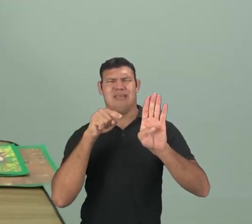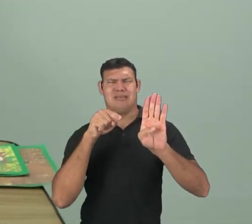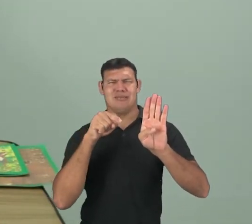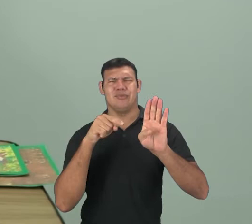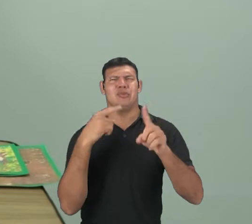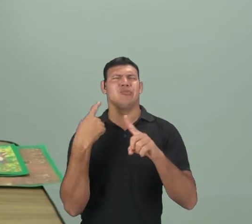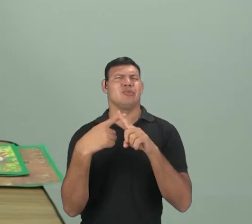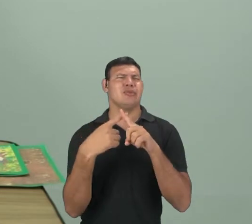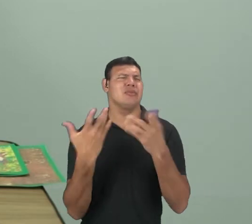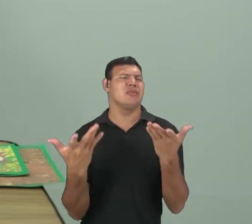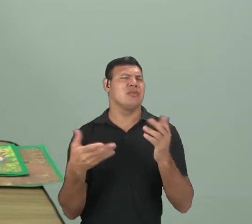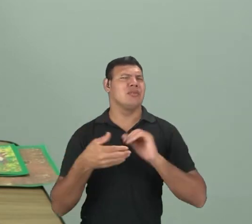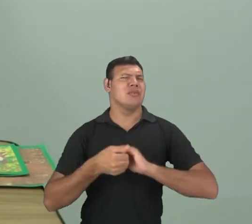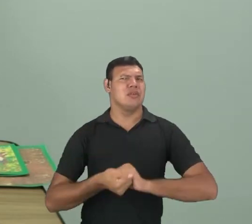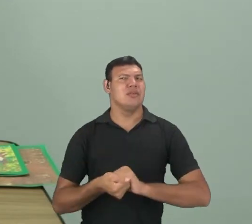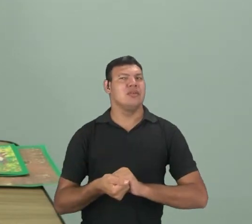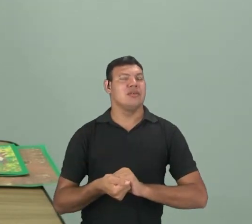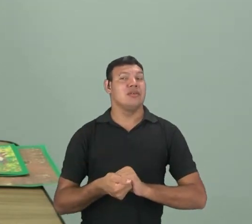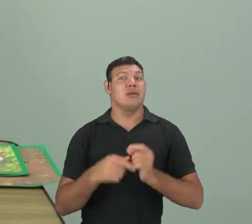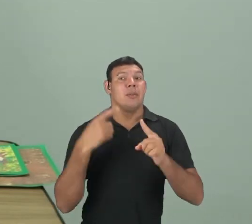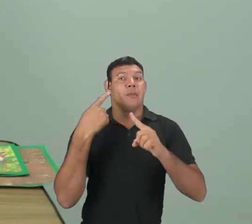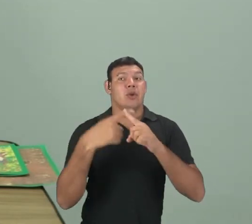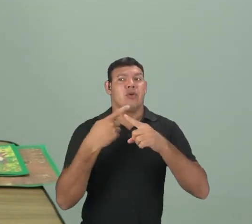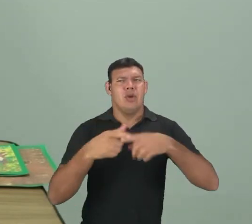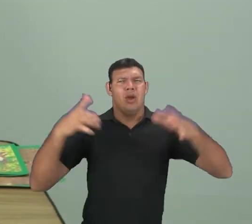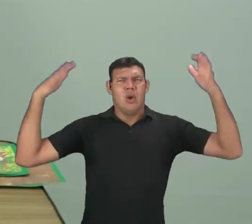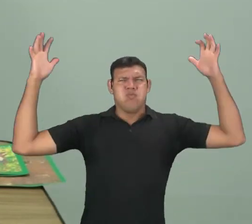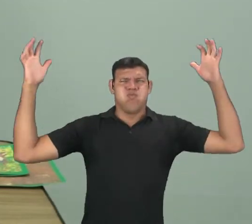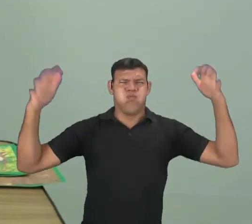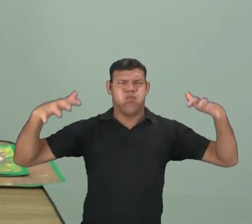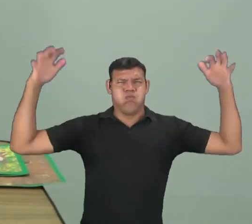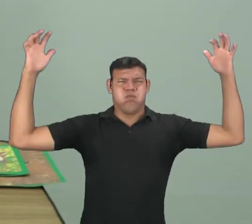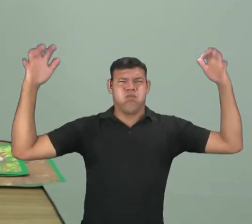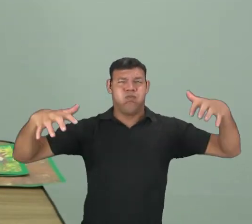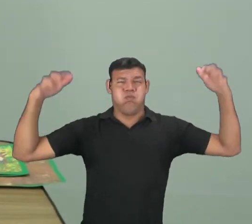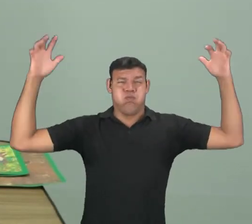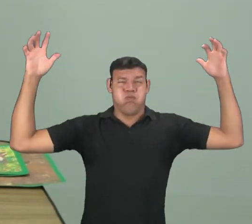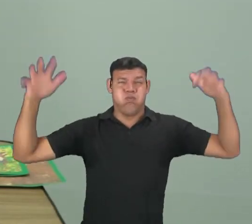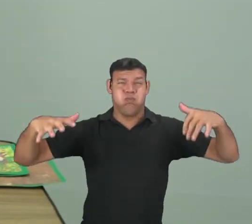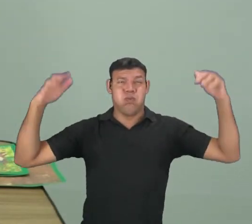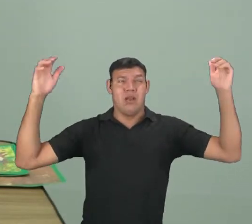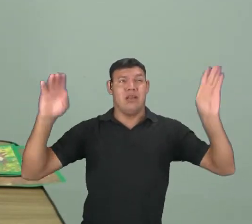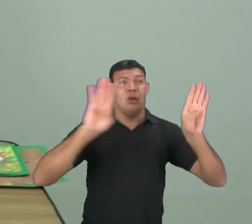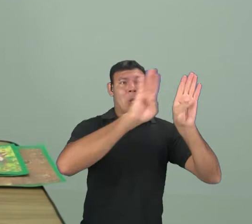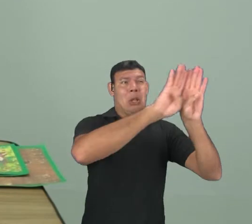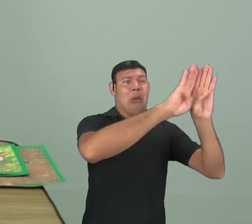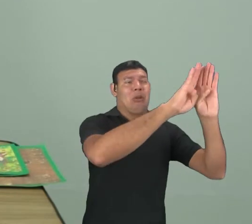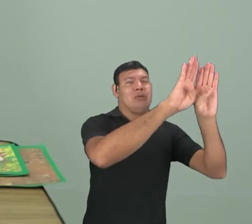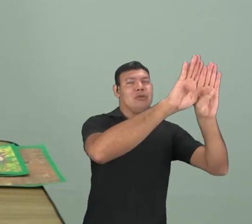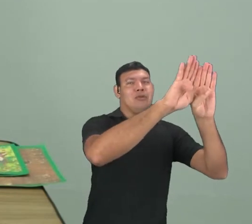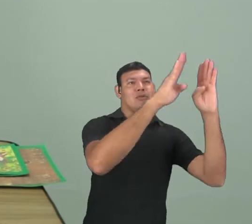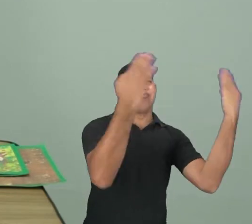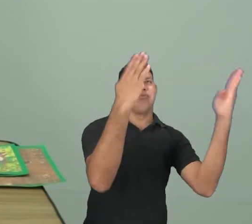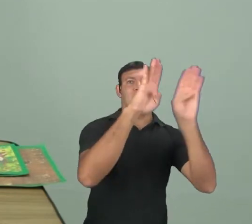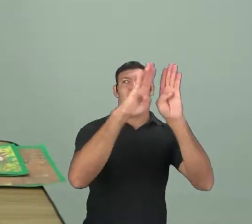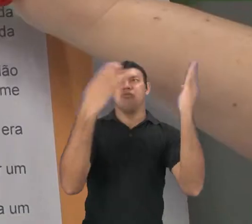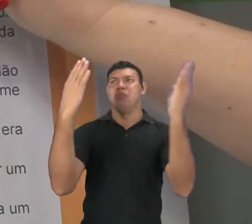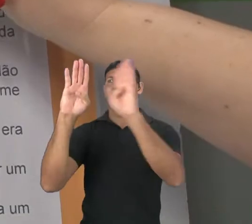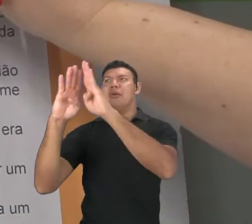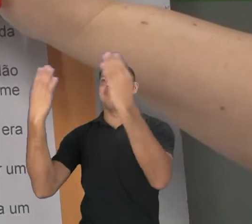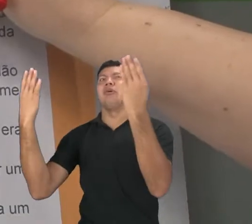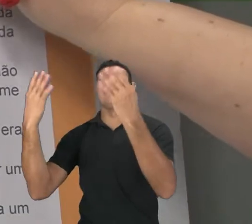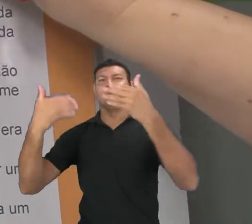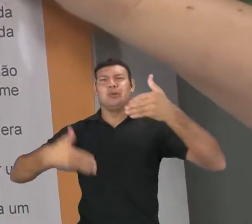né? Por que isso aconteceu? Porque a tempestade foi tão grande que as janelas se abriram e os